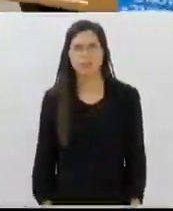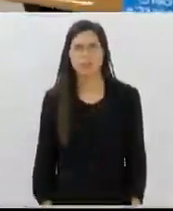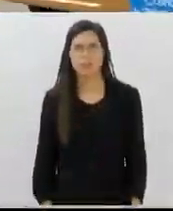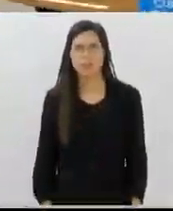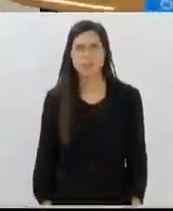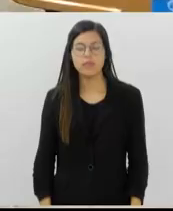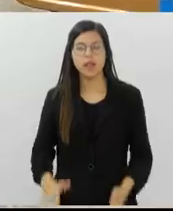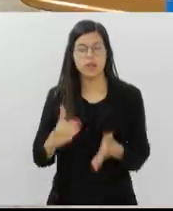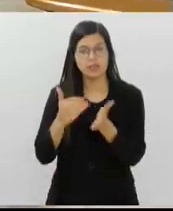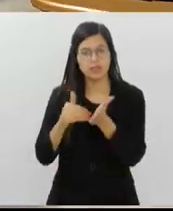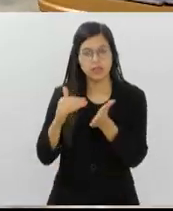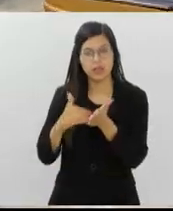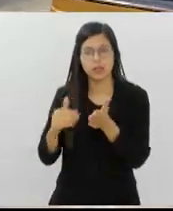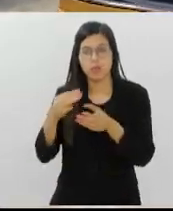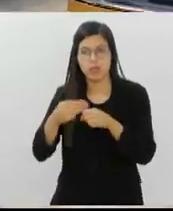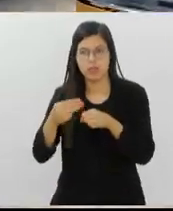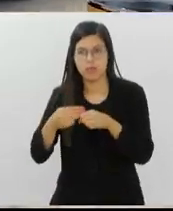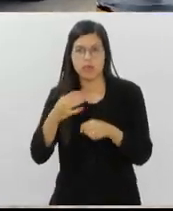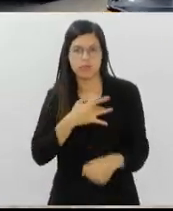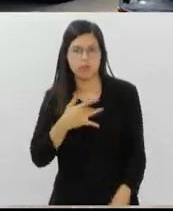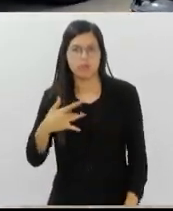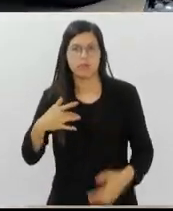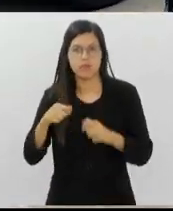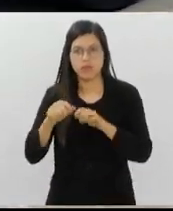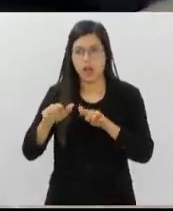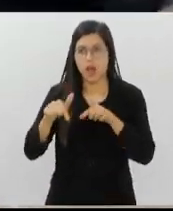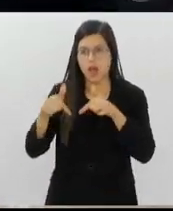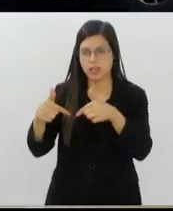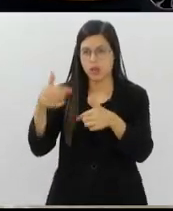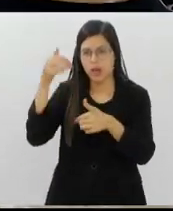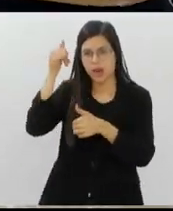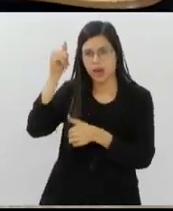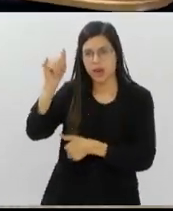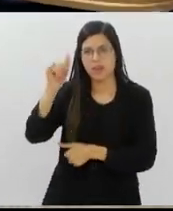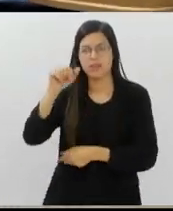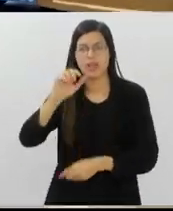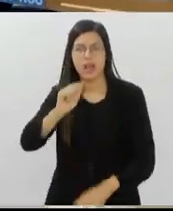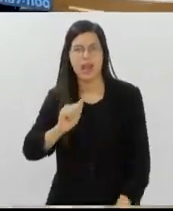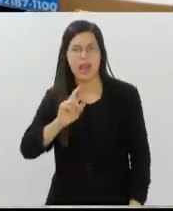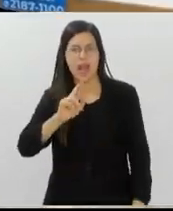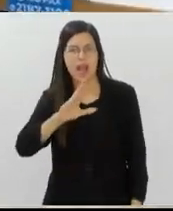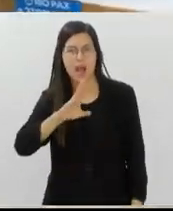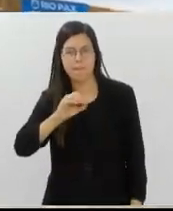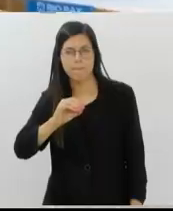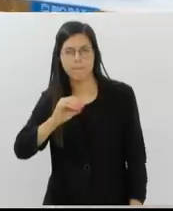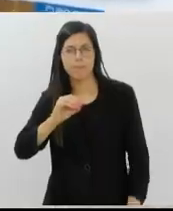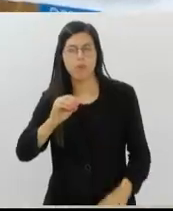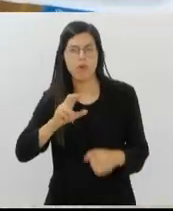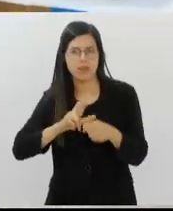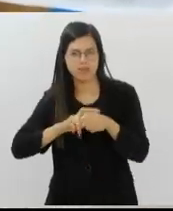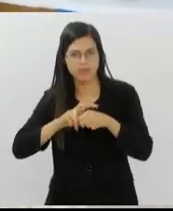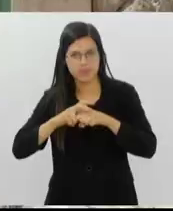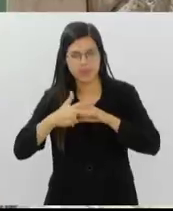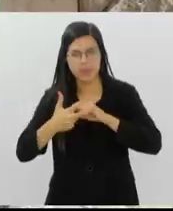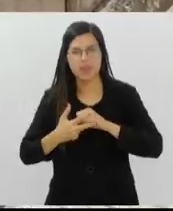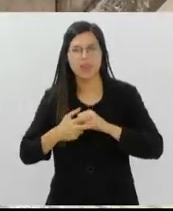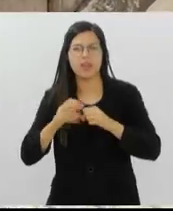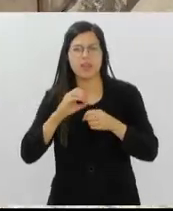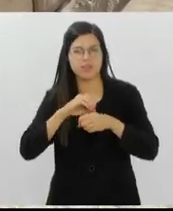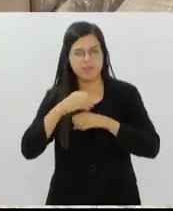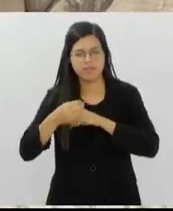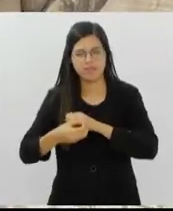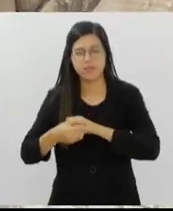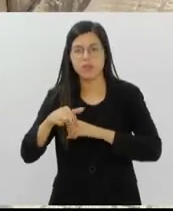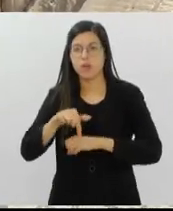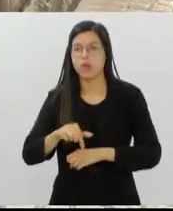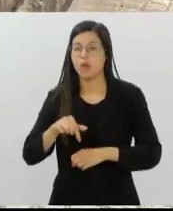A Secretaria Municipal de Saúde está fazendo uma ação de prevenção às arboviroses, dengue, zika e chikungunya, em